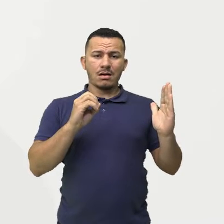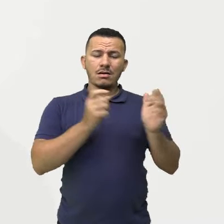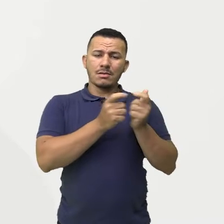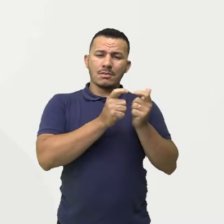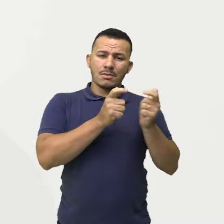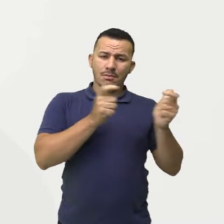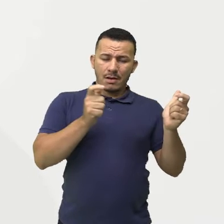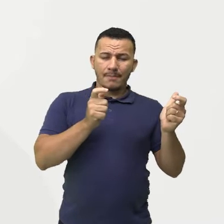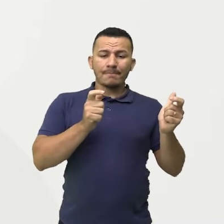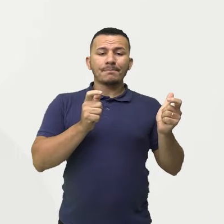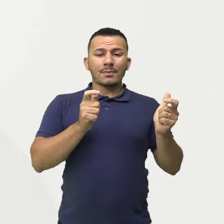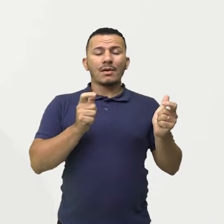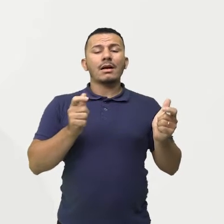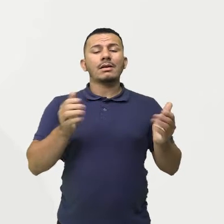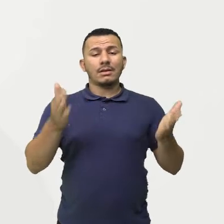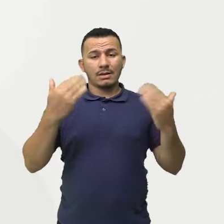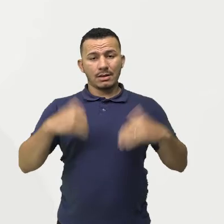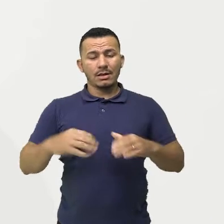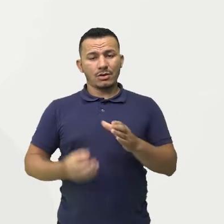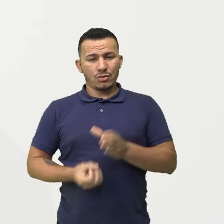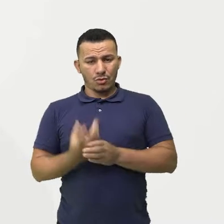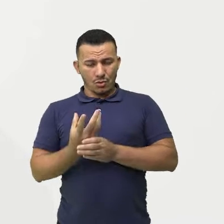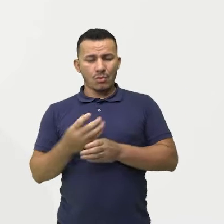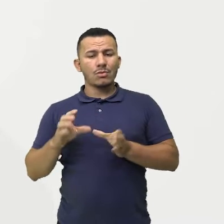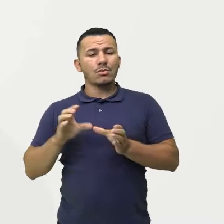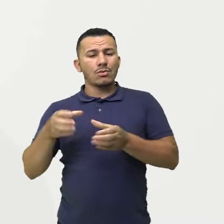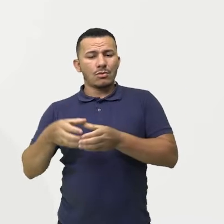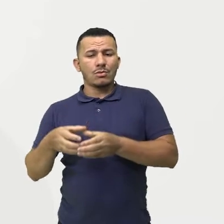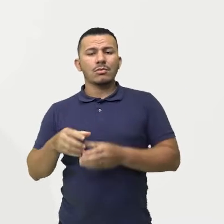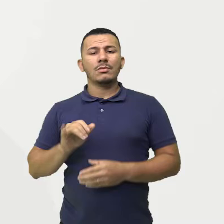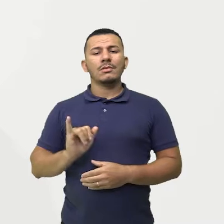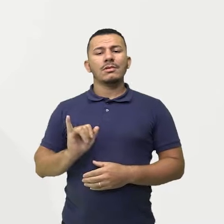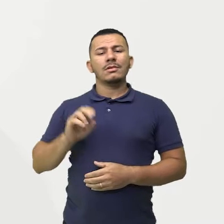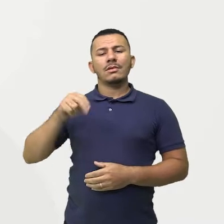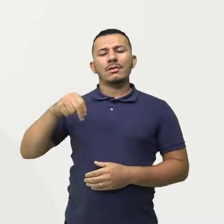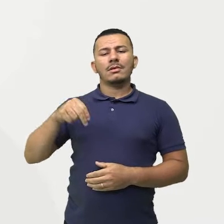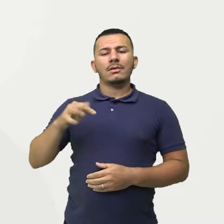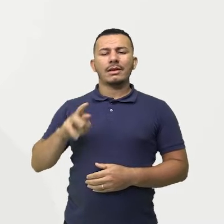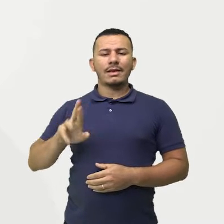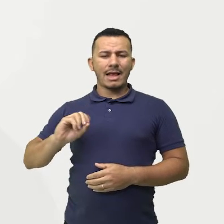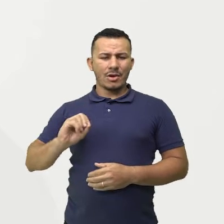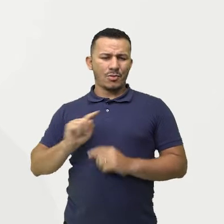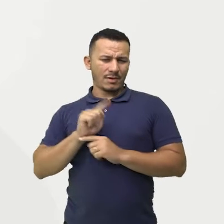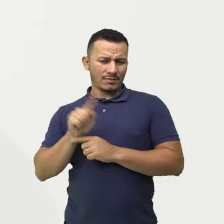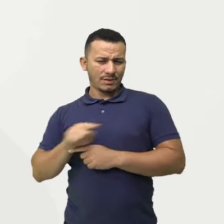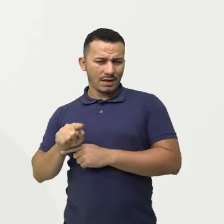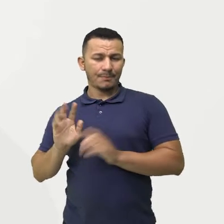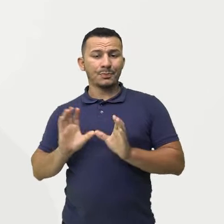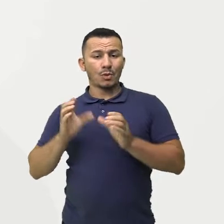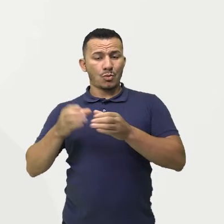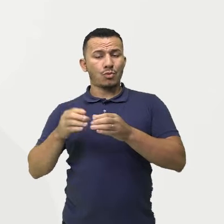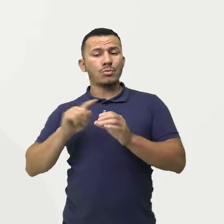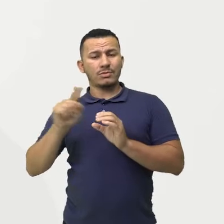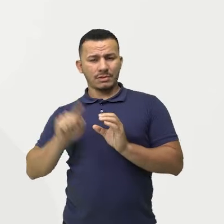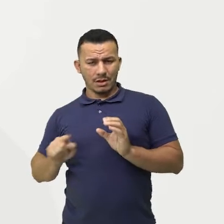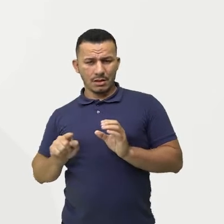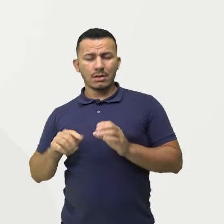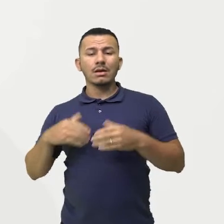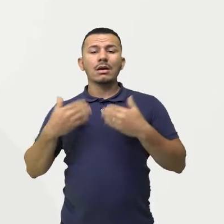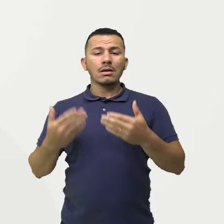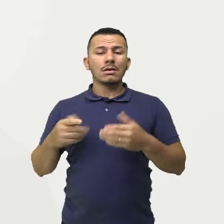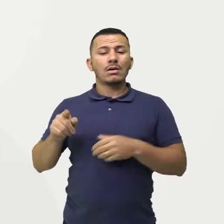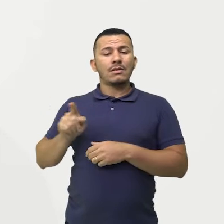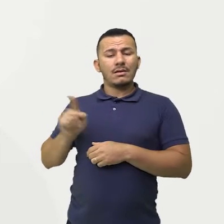E aí agora surgiu o conjunto dos números inteiros. Portanto, olha, o conjunto dos números